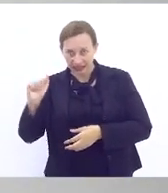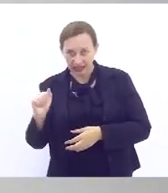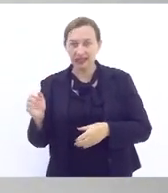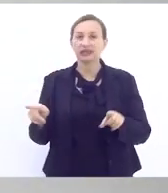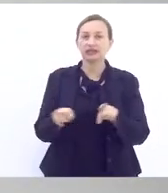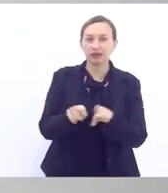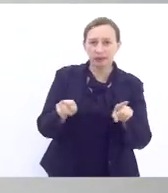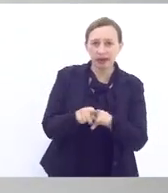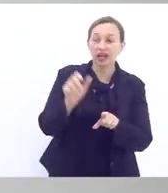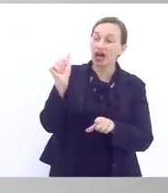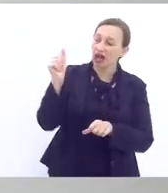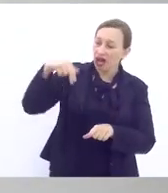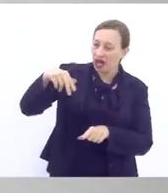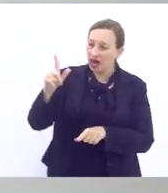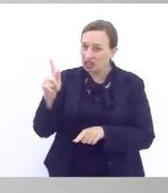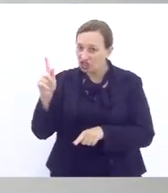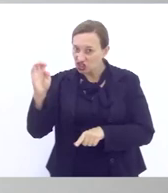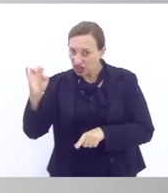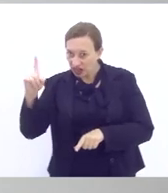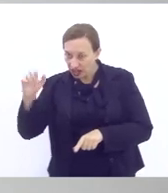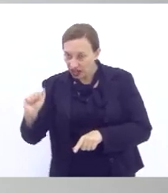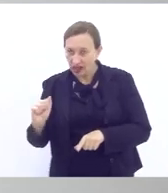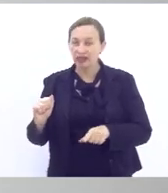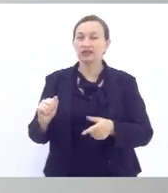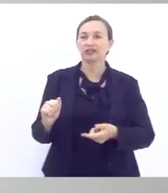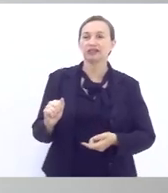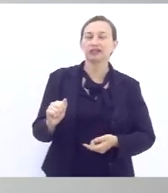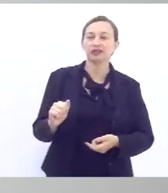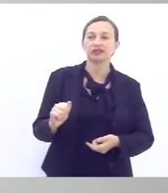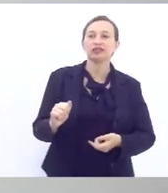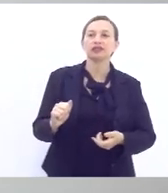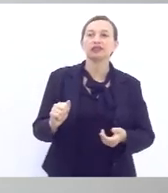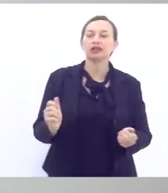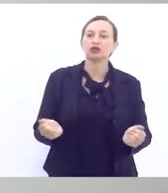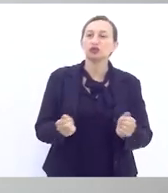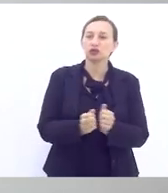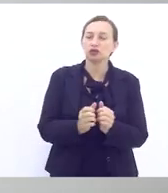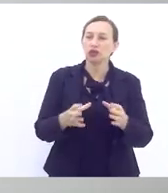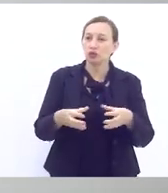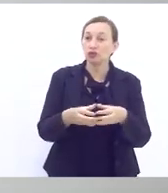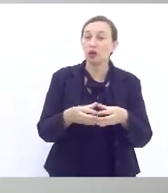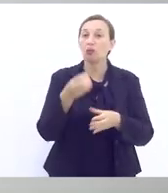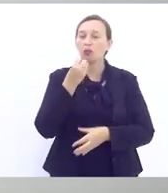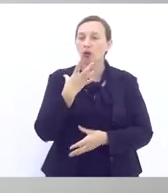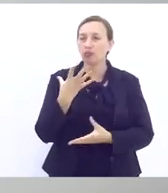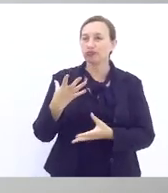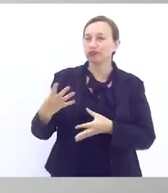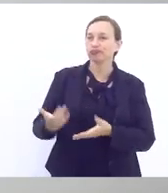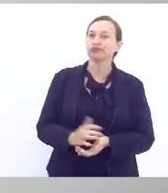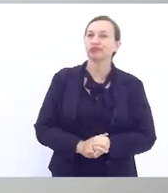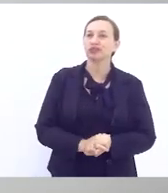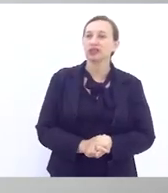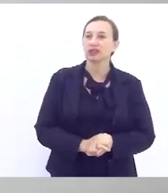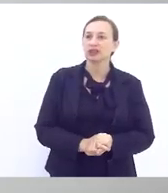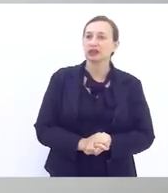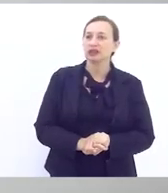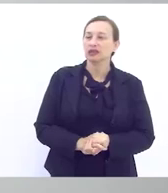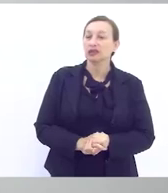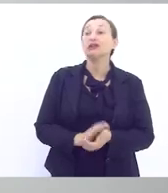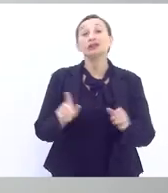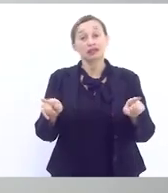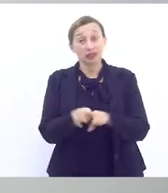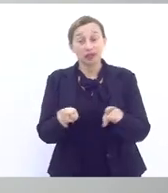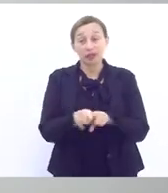é conselheira conosco também lá do cal e participe da comissão bom aí pegando um Ganchinho das falas ah e também